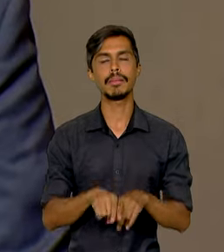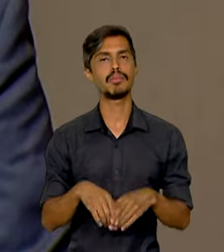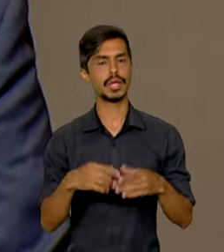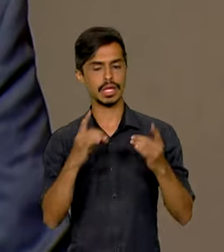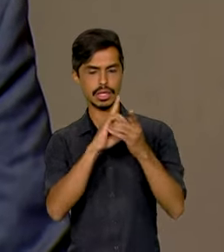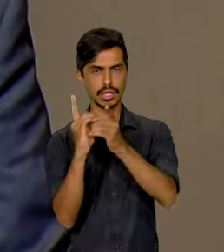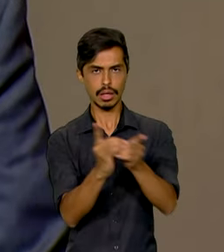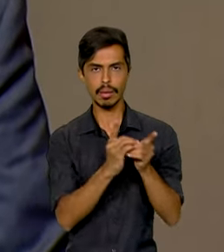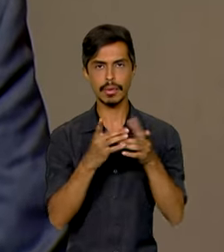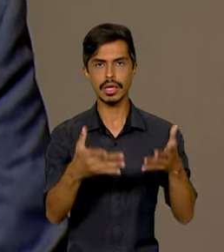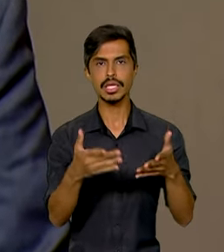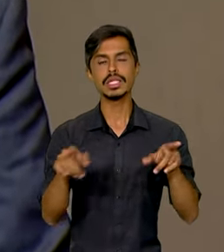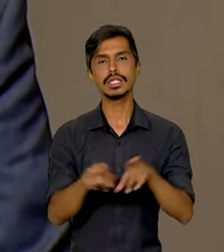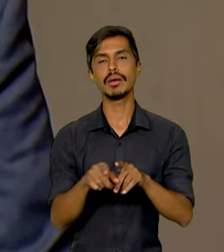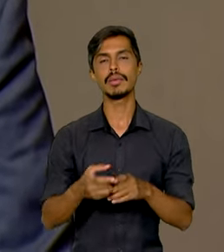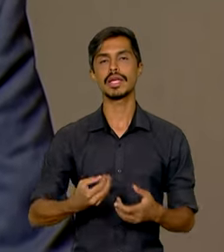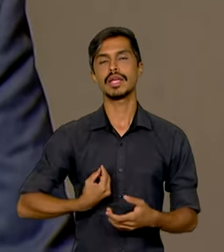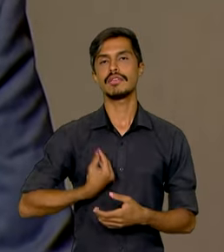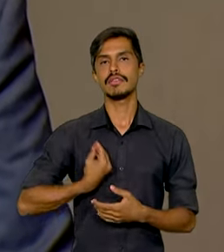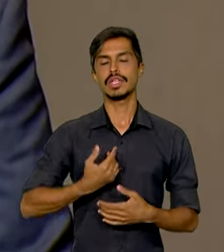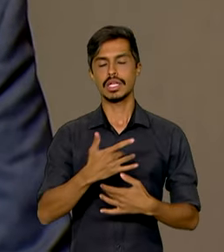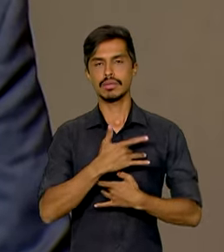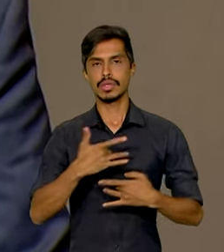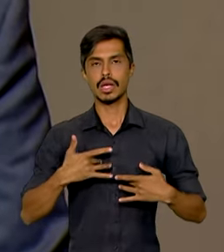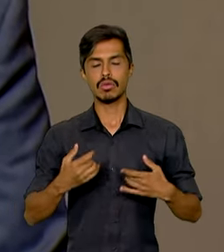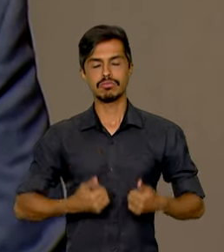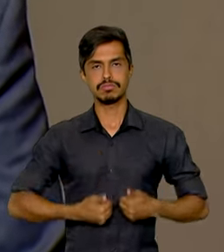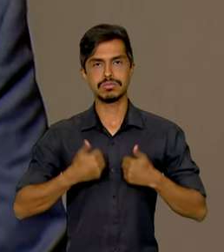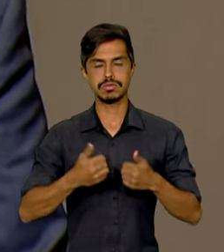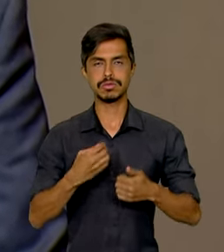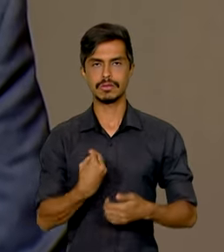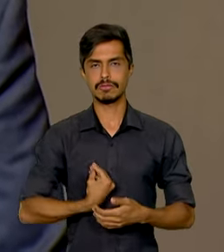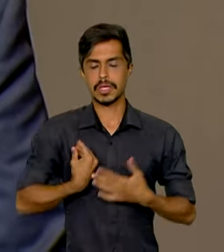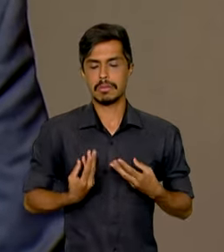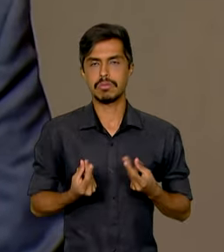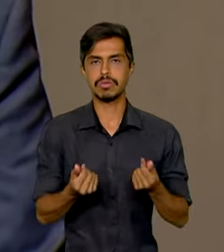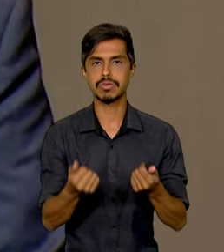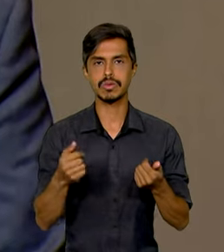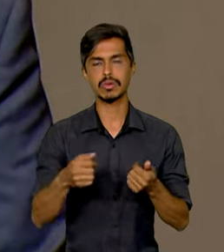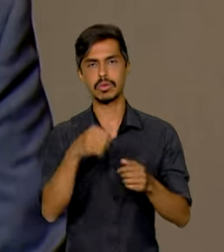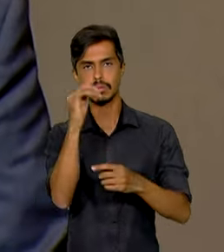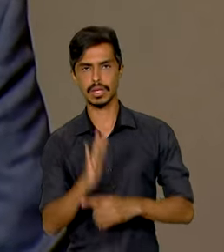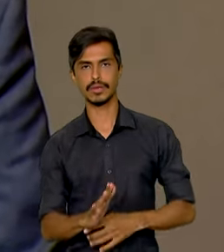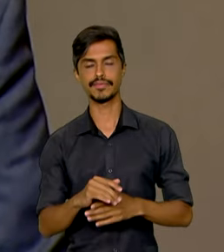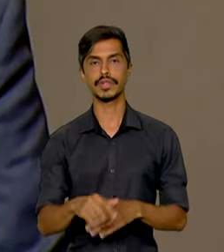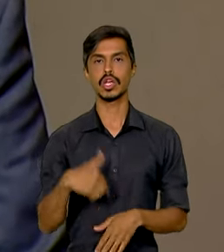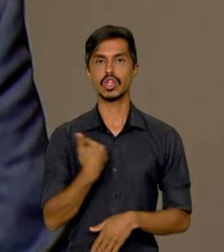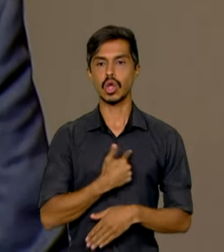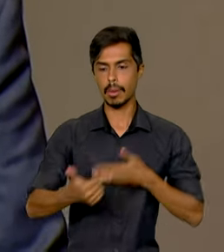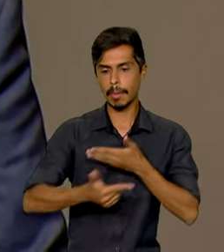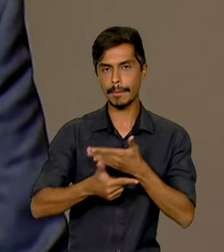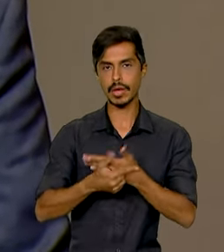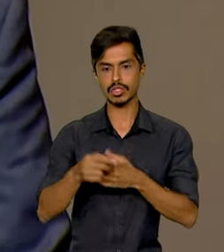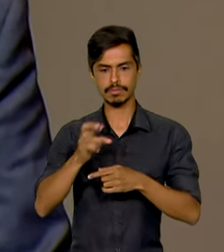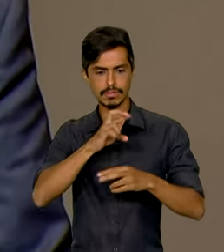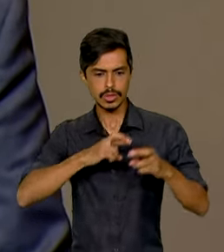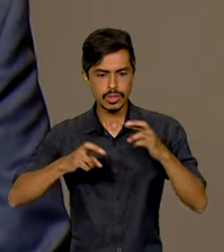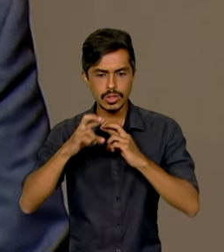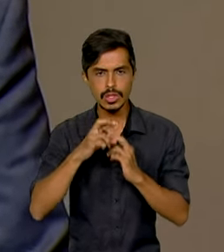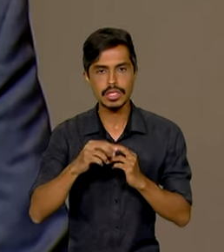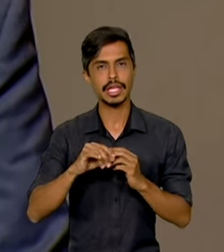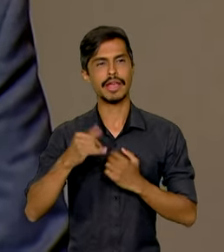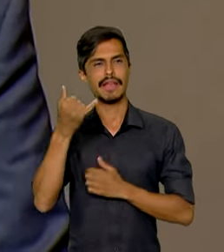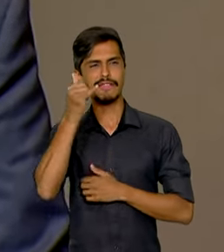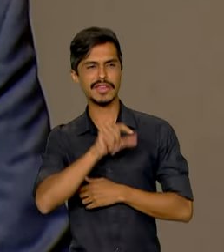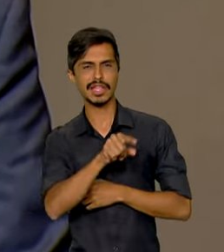o bem-estar do povo brasileiro. Não iremos nos furtar de nosso papel de vigilância para evitar que